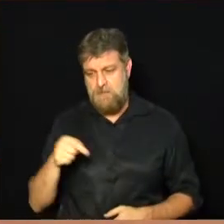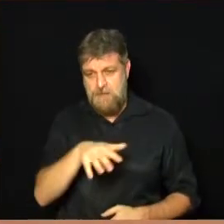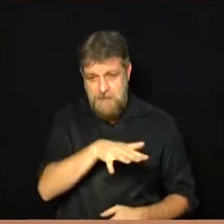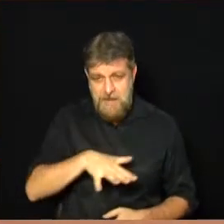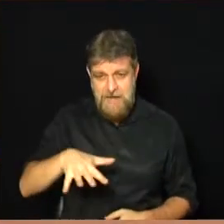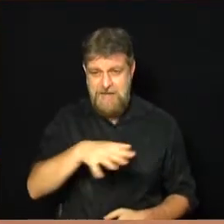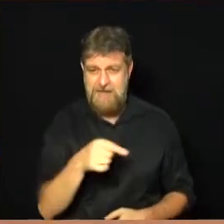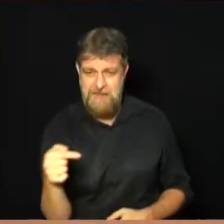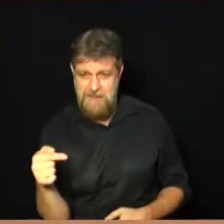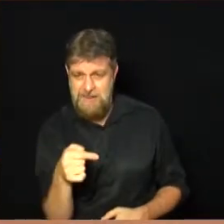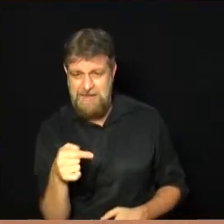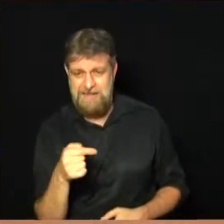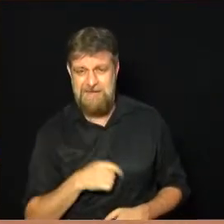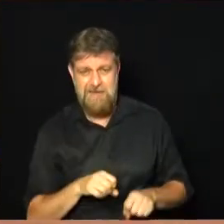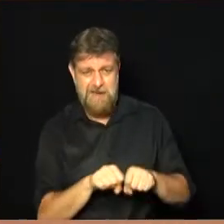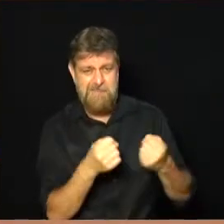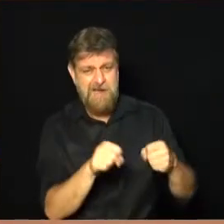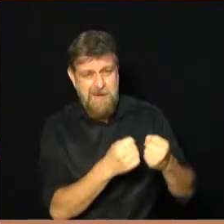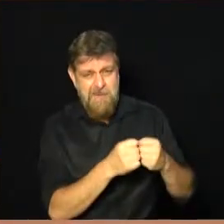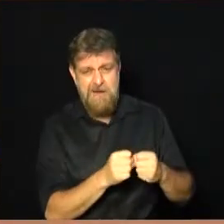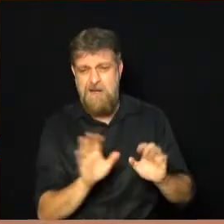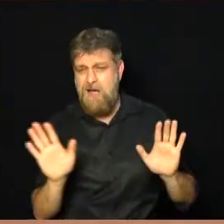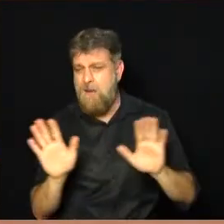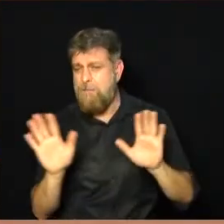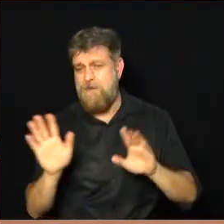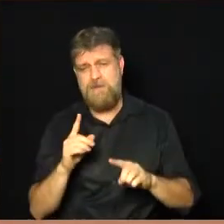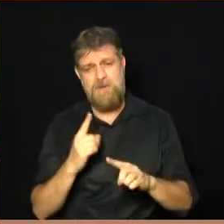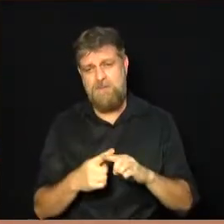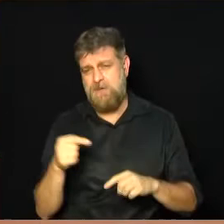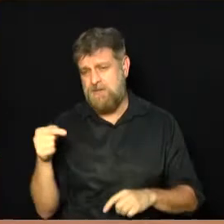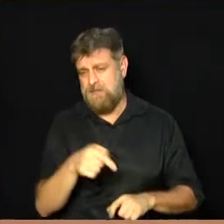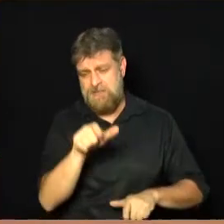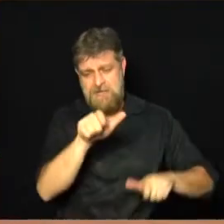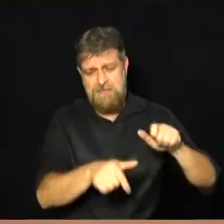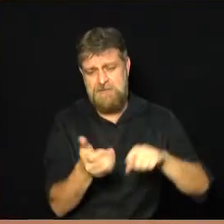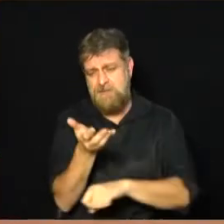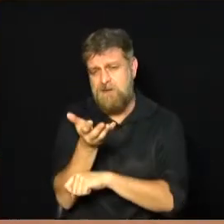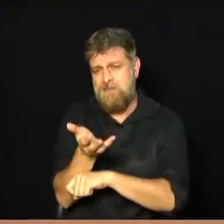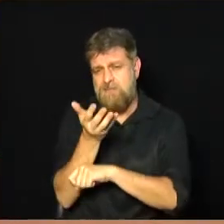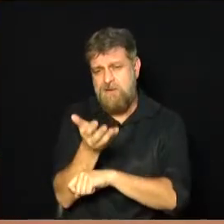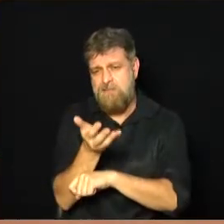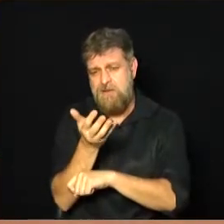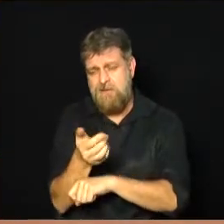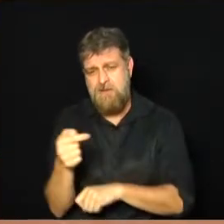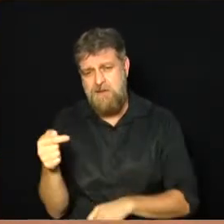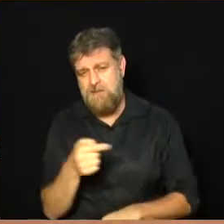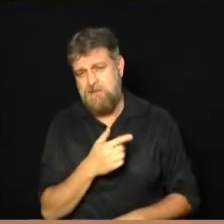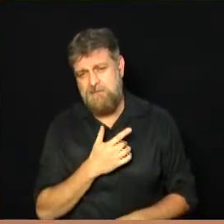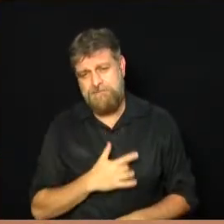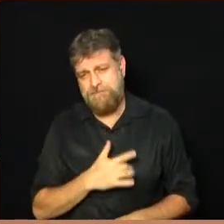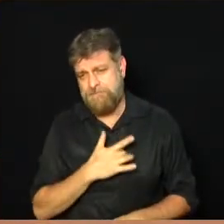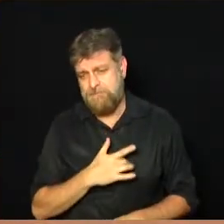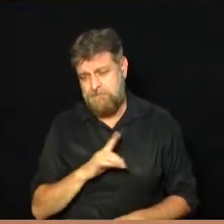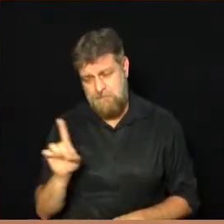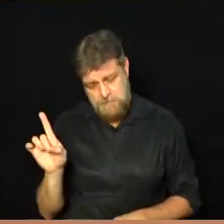realmente estava degradado, mas não necessariamente pelos nossos queridos irmãos de